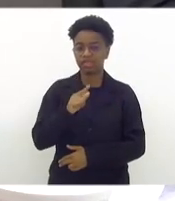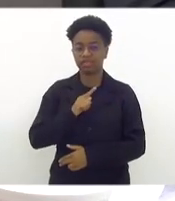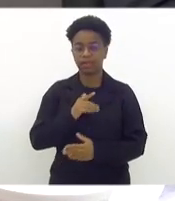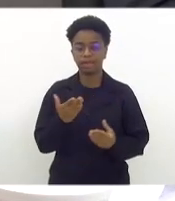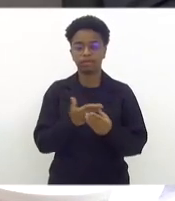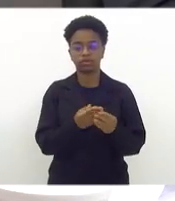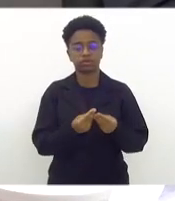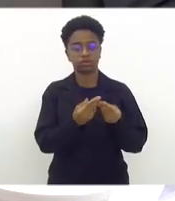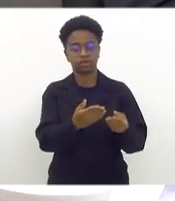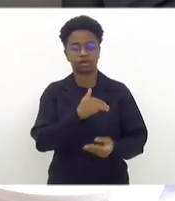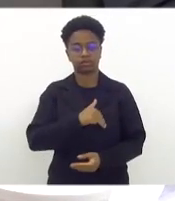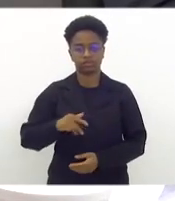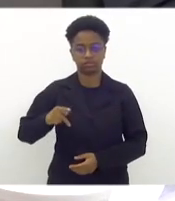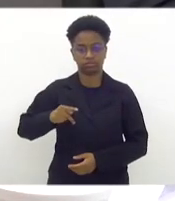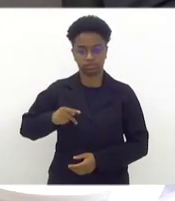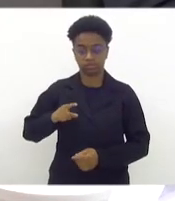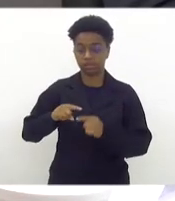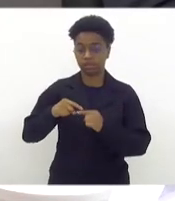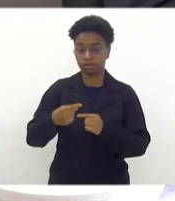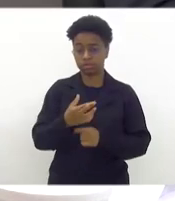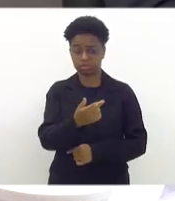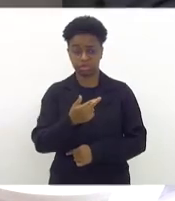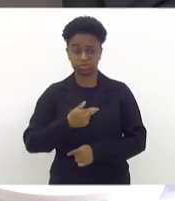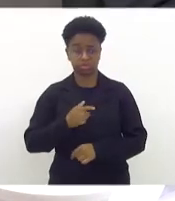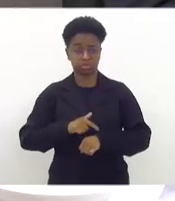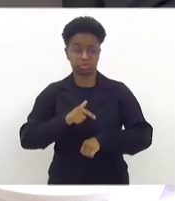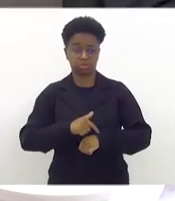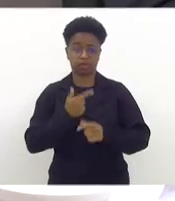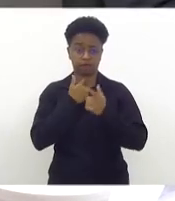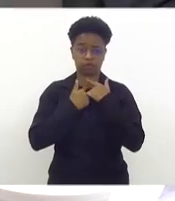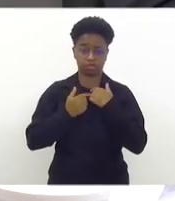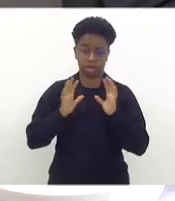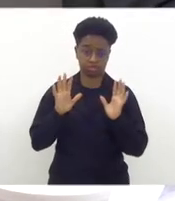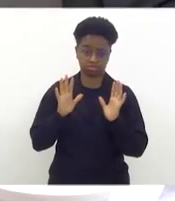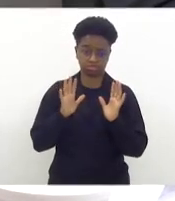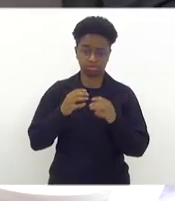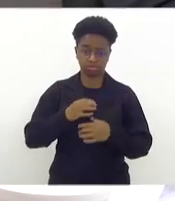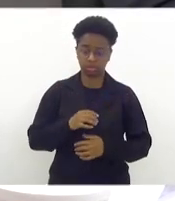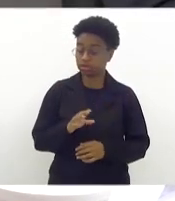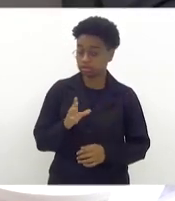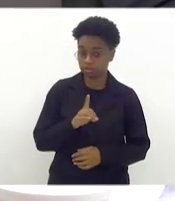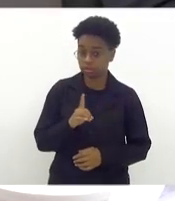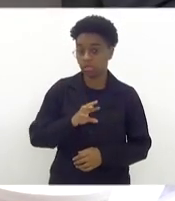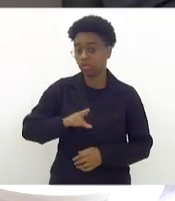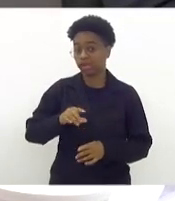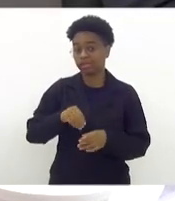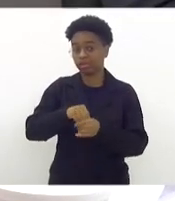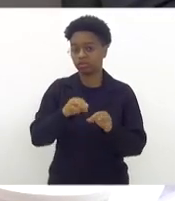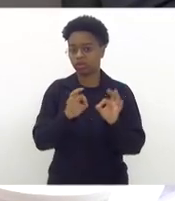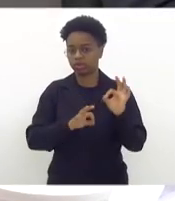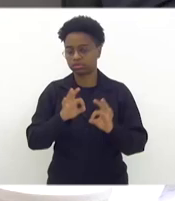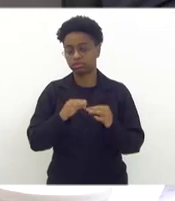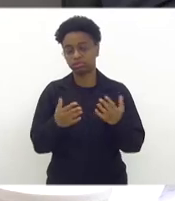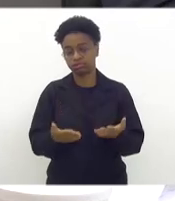para o Ministério Público e ele vai responder quando ele quiser e bem entender. Não está dentro da organização. Eu acho que